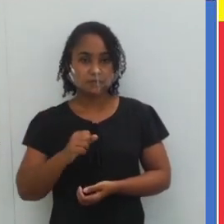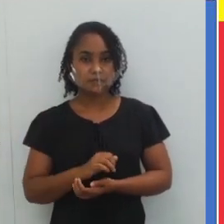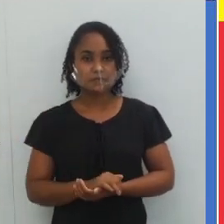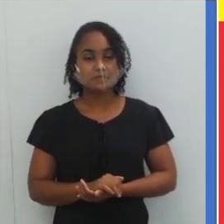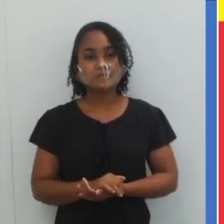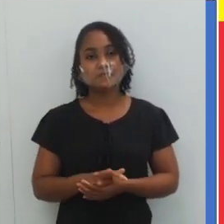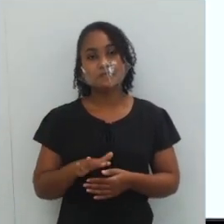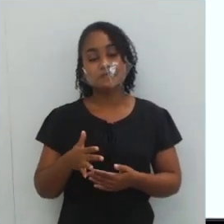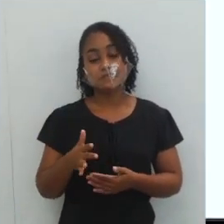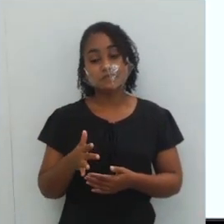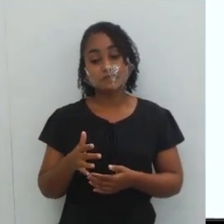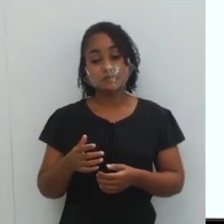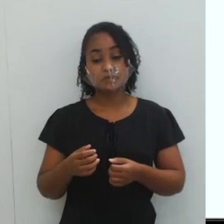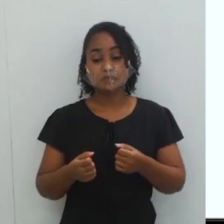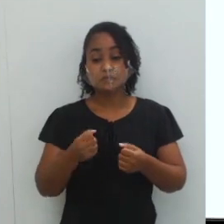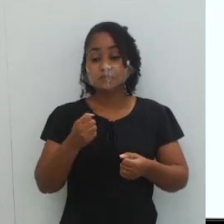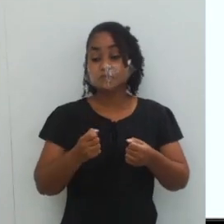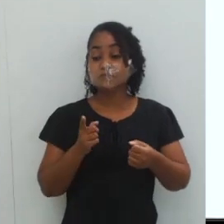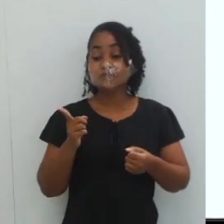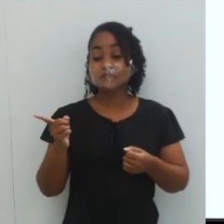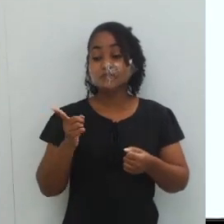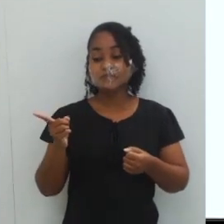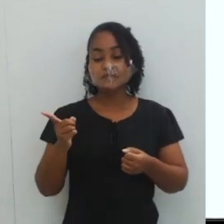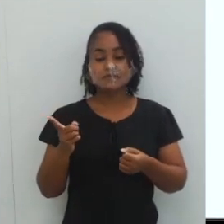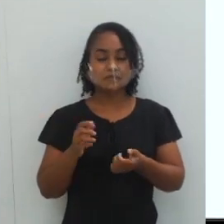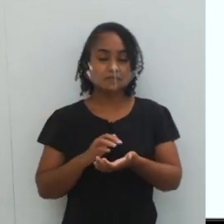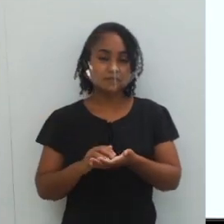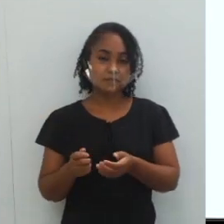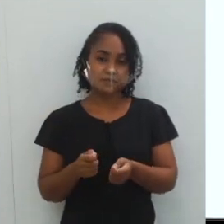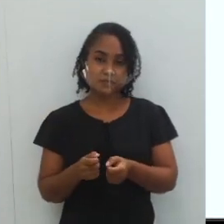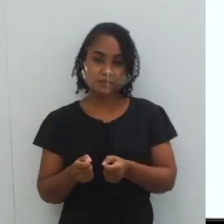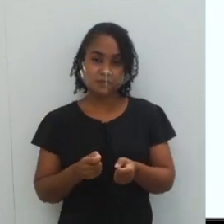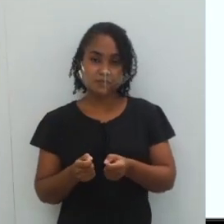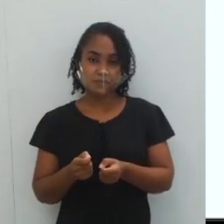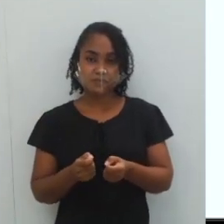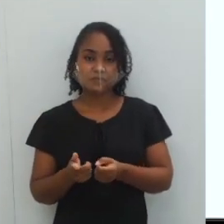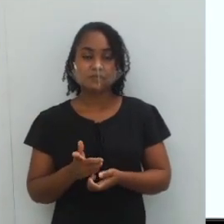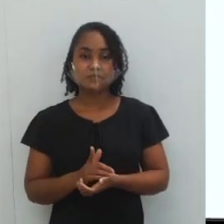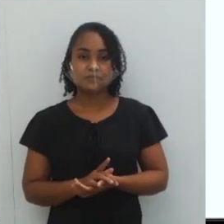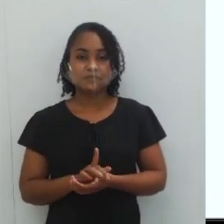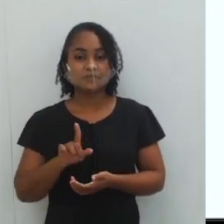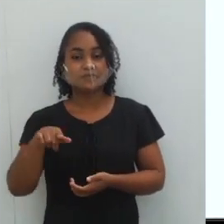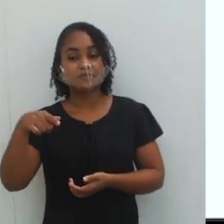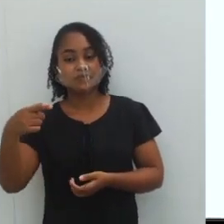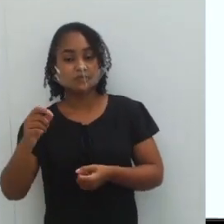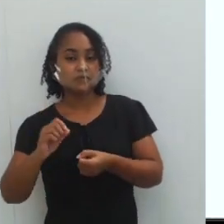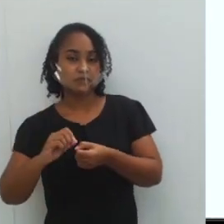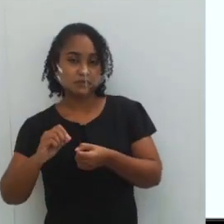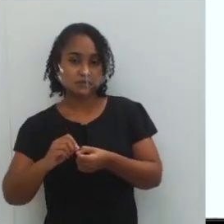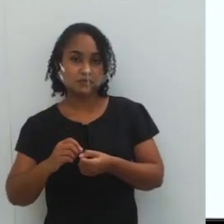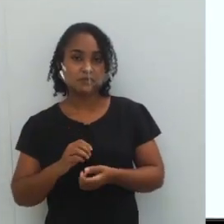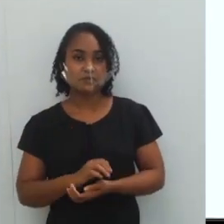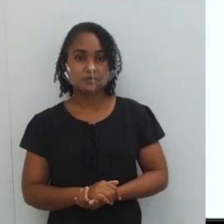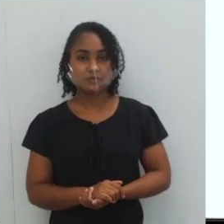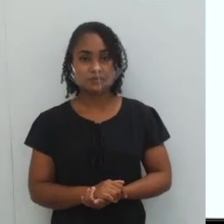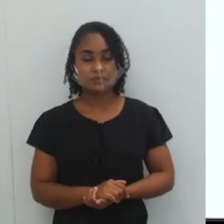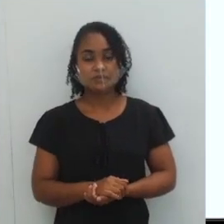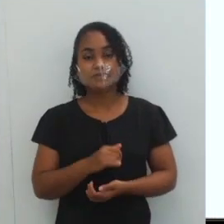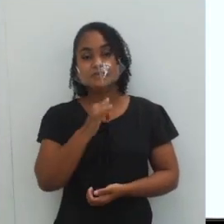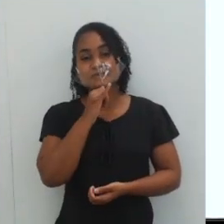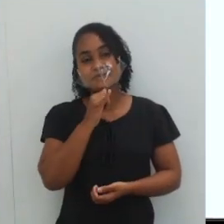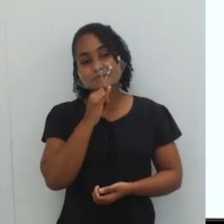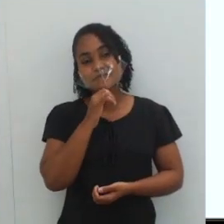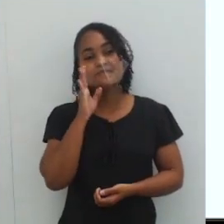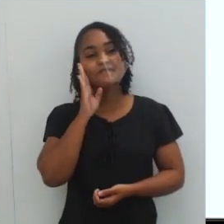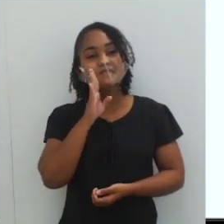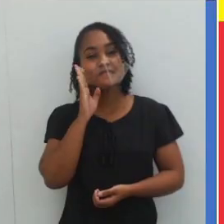aí o joguinho. Então, enquanto ele estava fazendo uma coisa, ela, uma outra pessoa, também estava fazendo outra. E